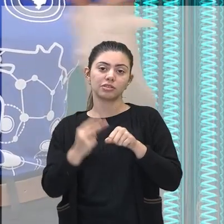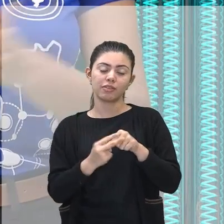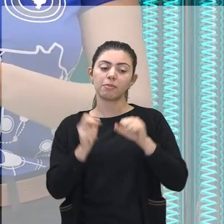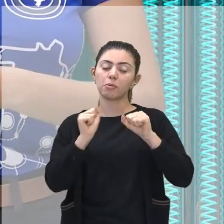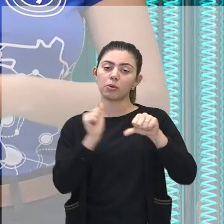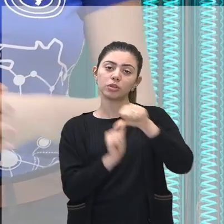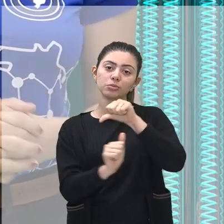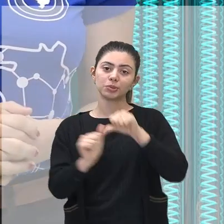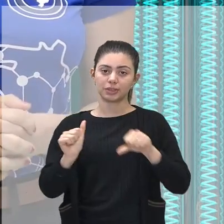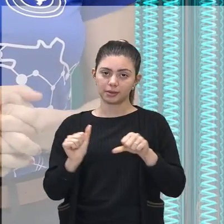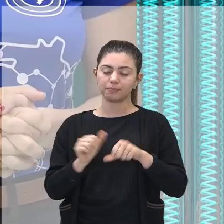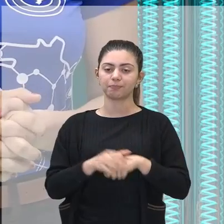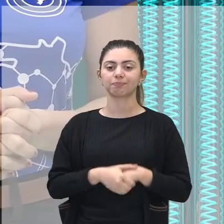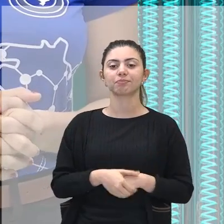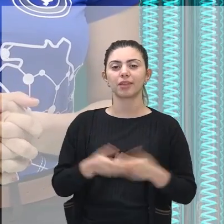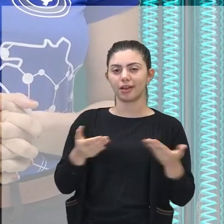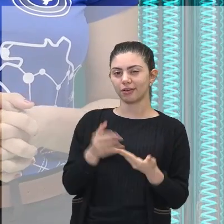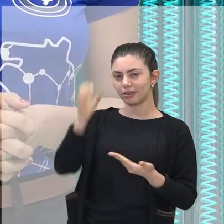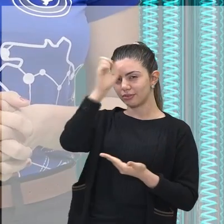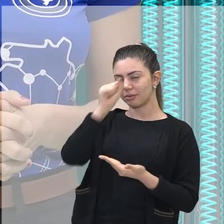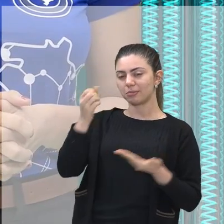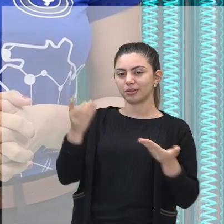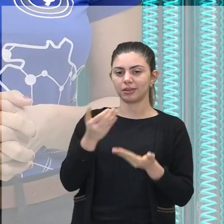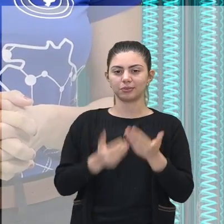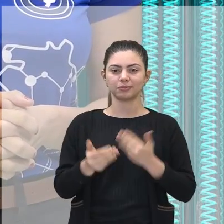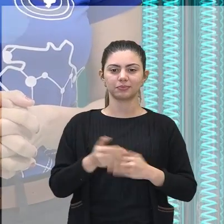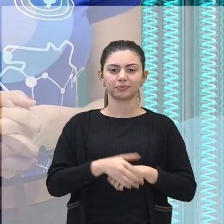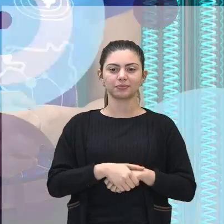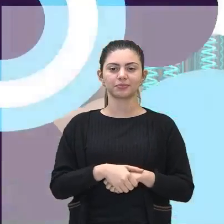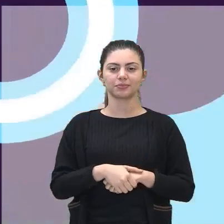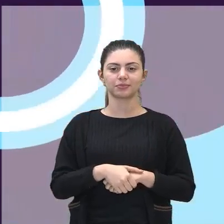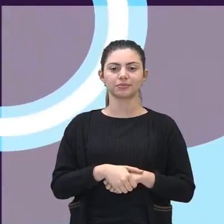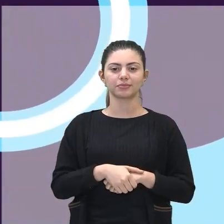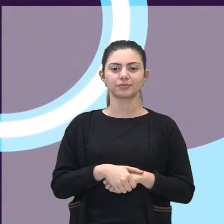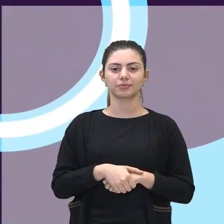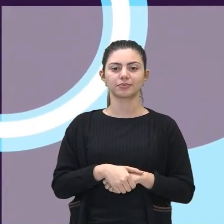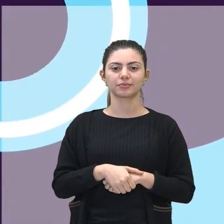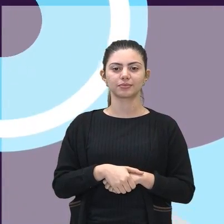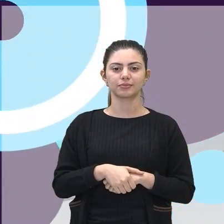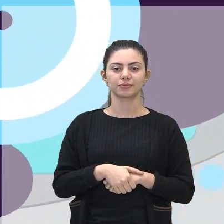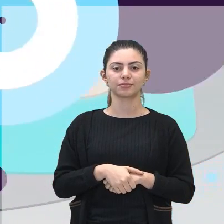advérbios. Então vamos aprender mais sobre eles. Let's go!